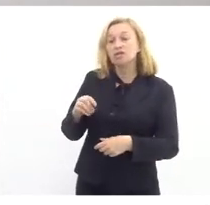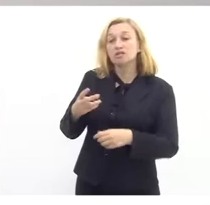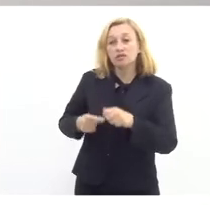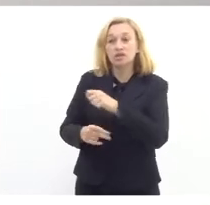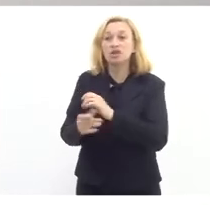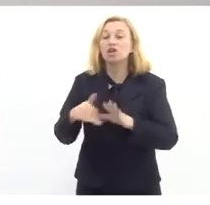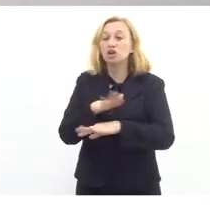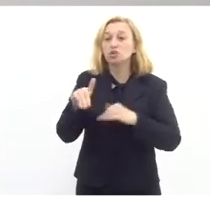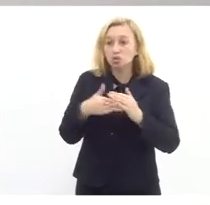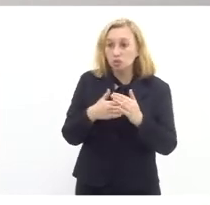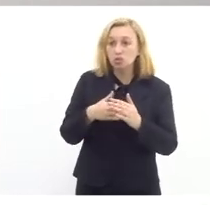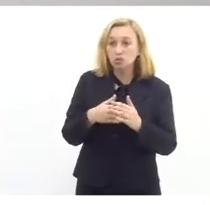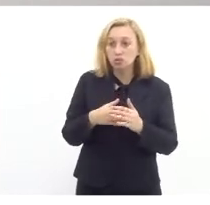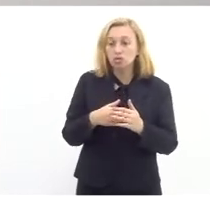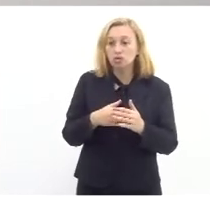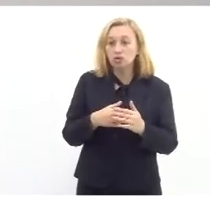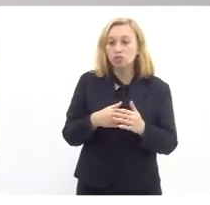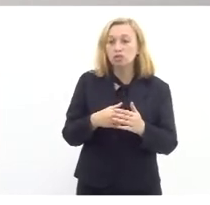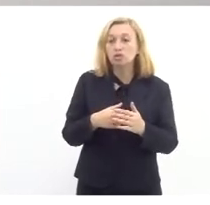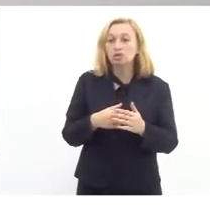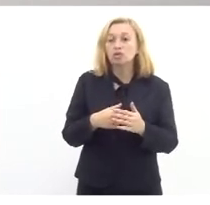para,